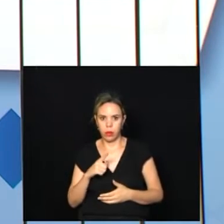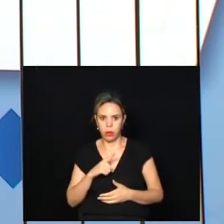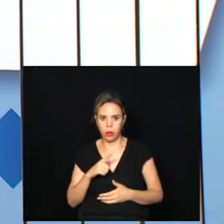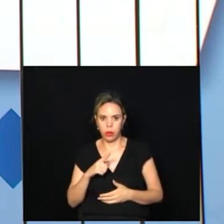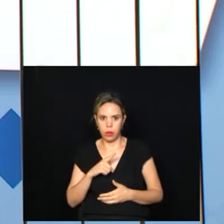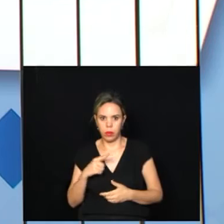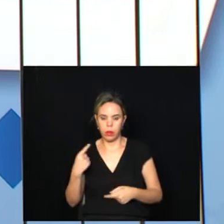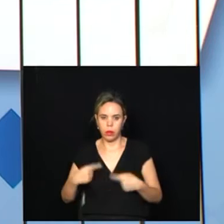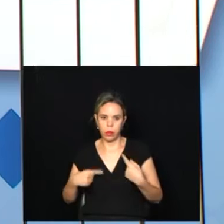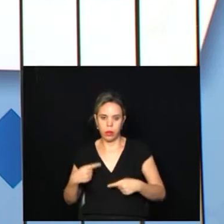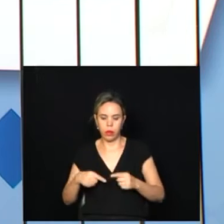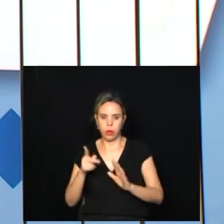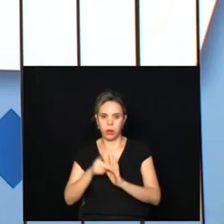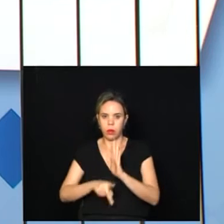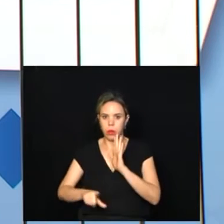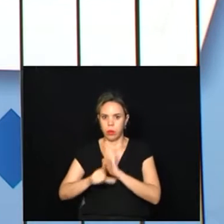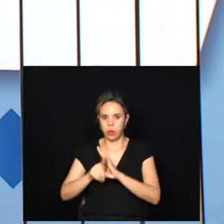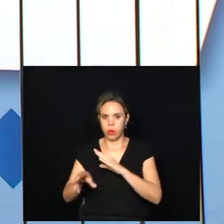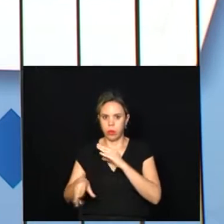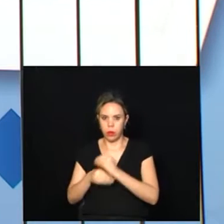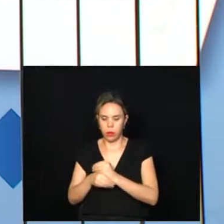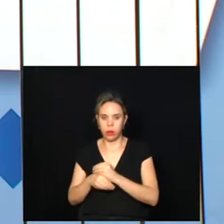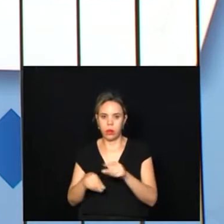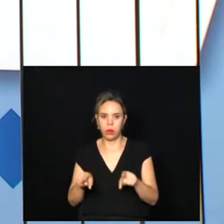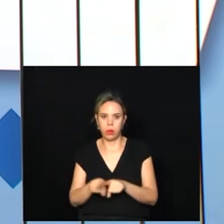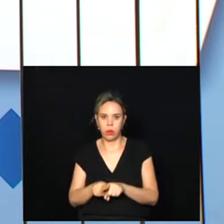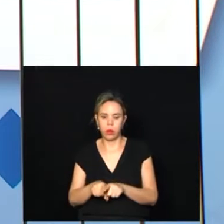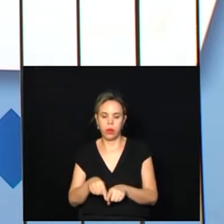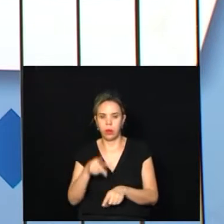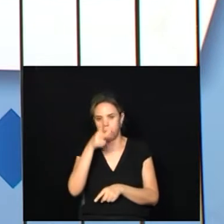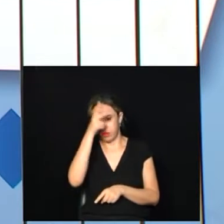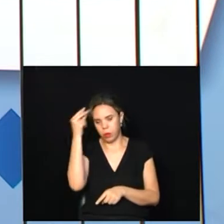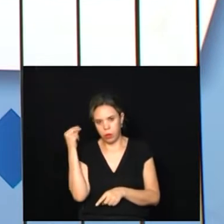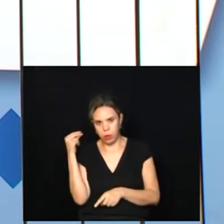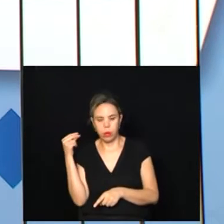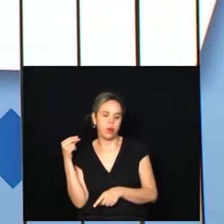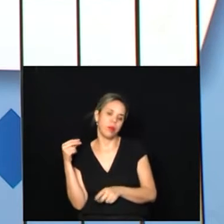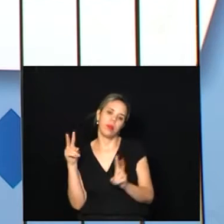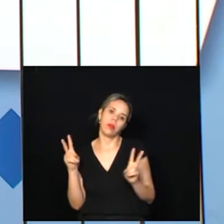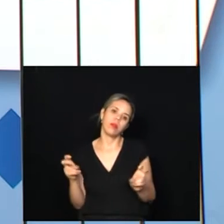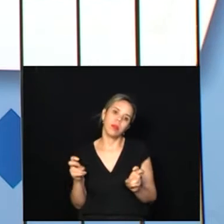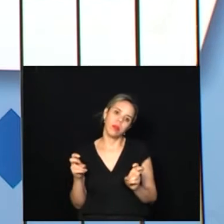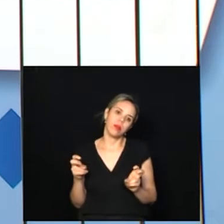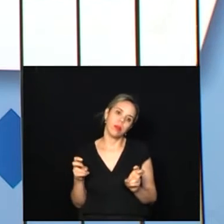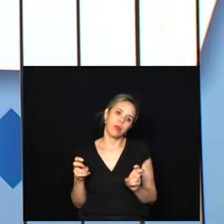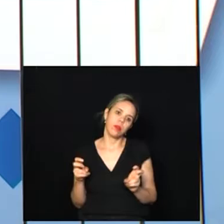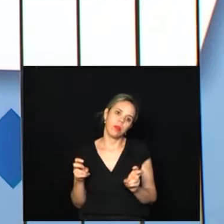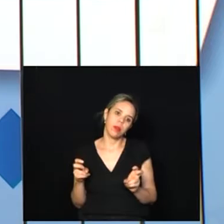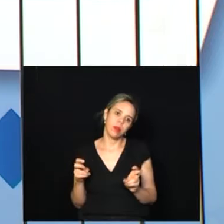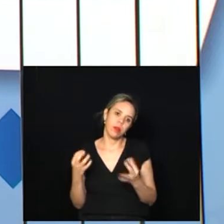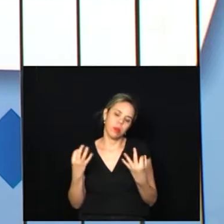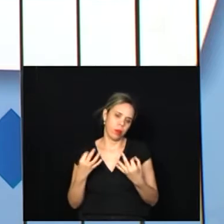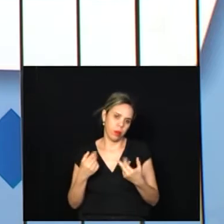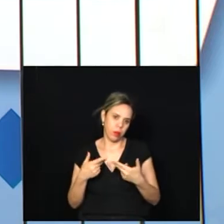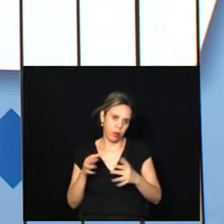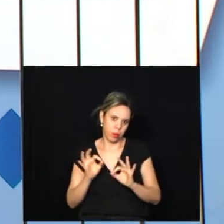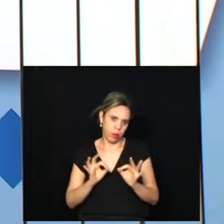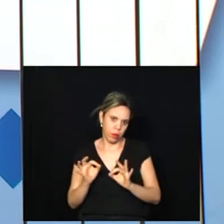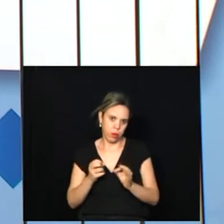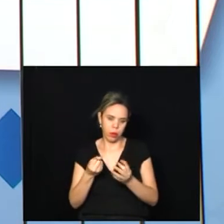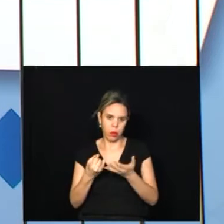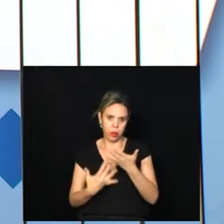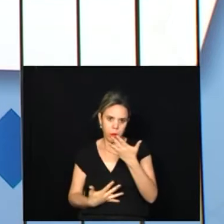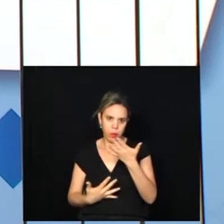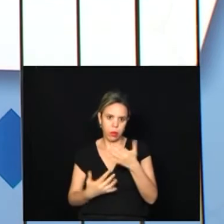a discussão do projeto de lei complementar também de autoria do prefeito, que trata do aperfeiçoamento à descrição